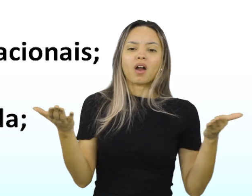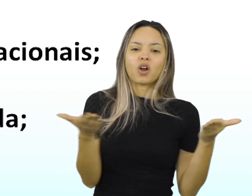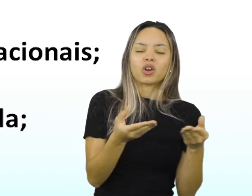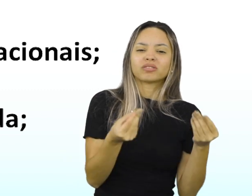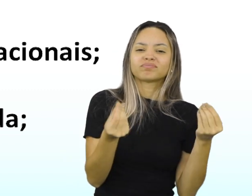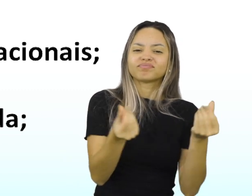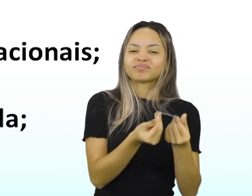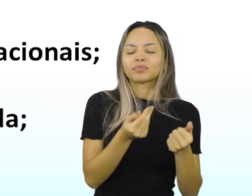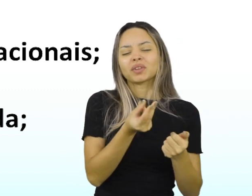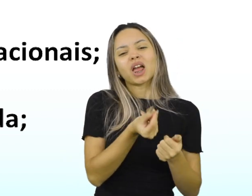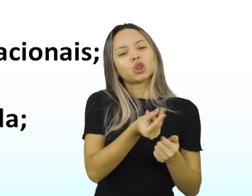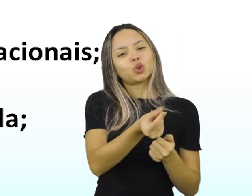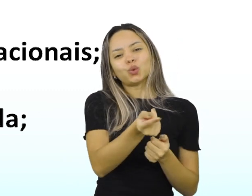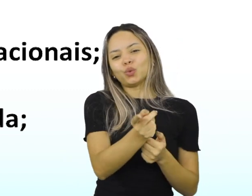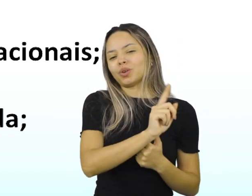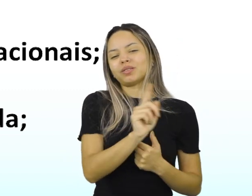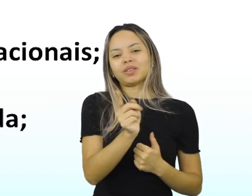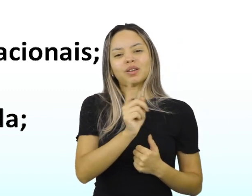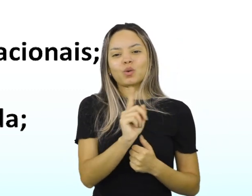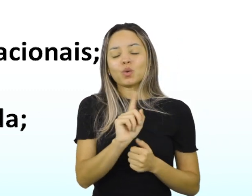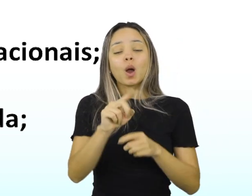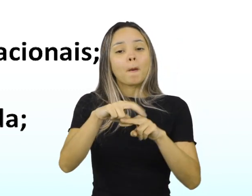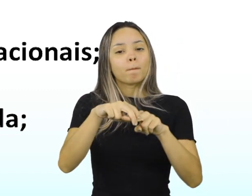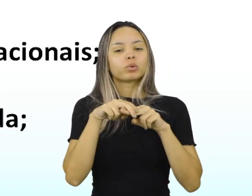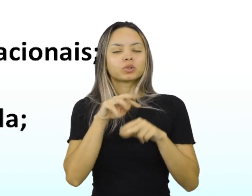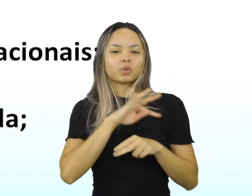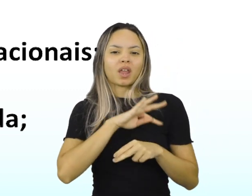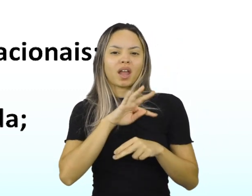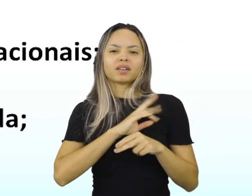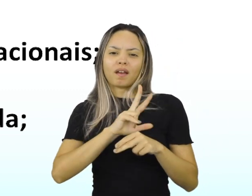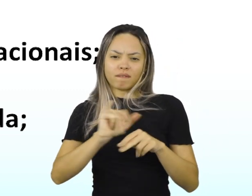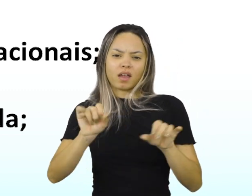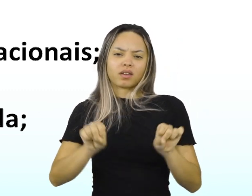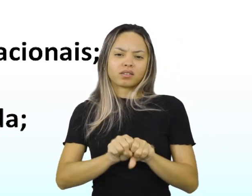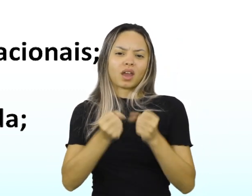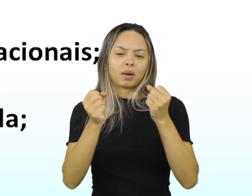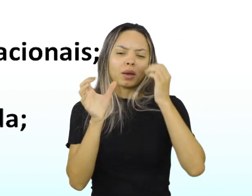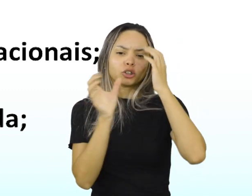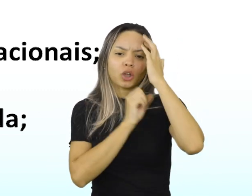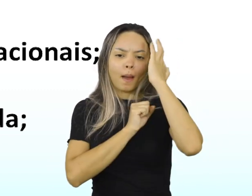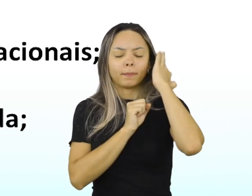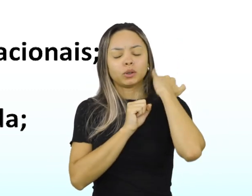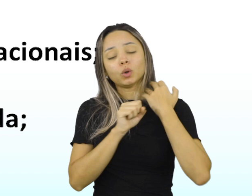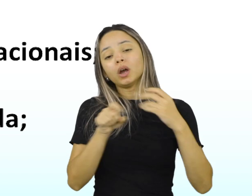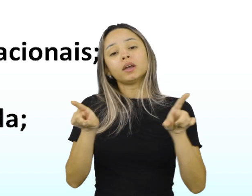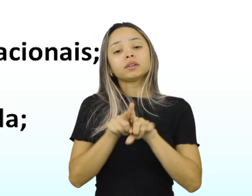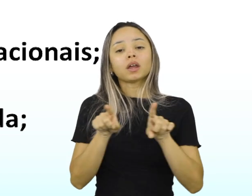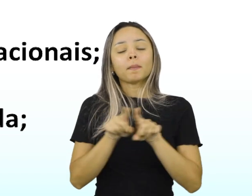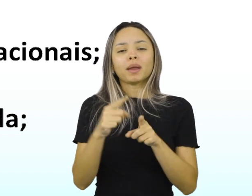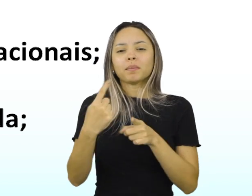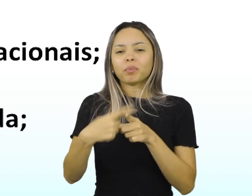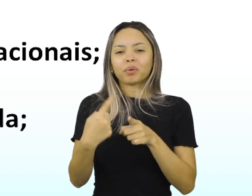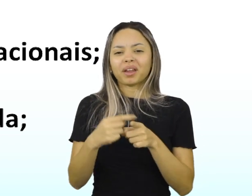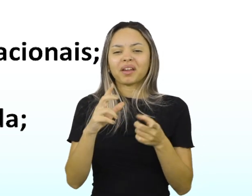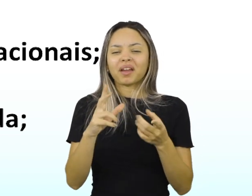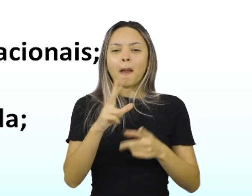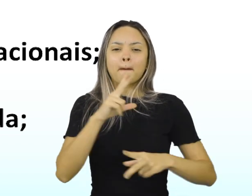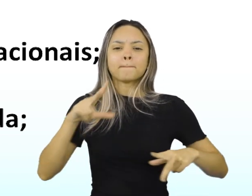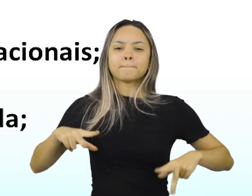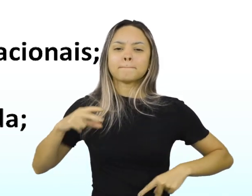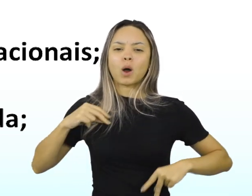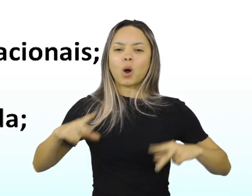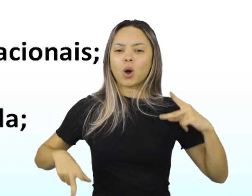durar menos. Seja por questões técnicas mesmo, eles vão quebrar mais rápido, seja porque vai